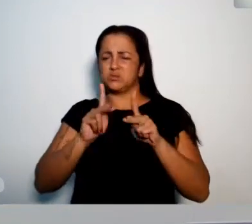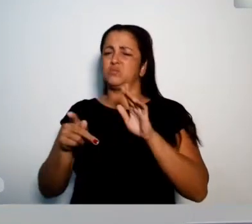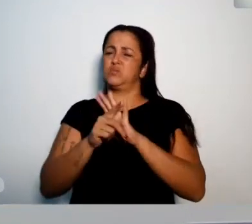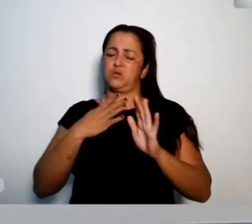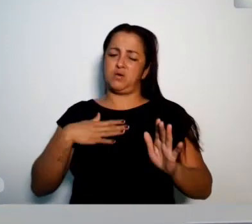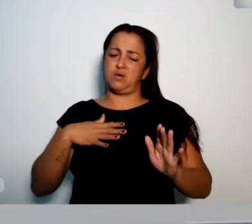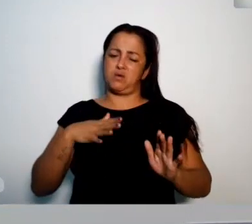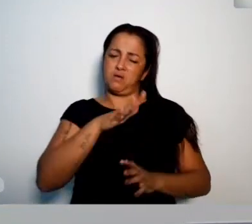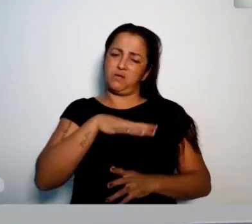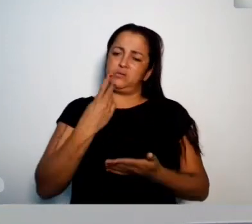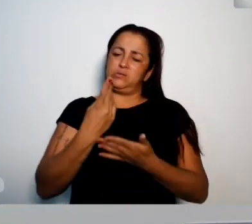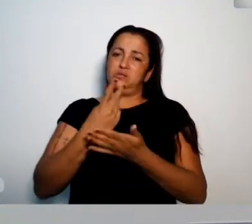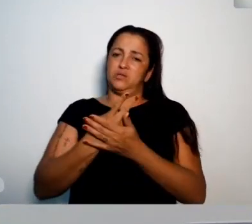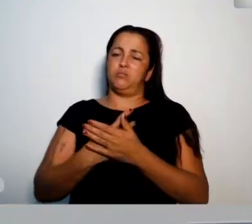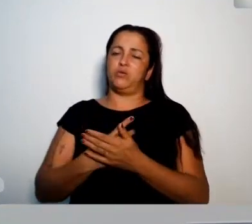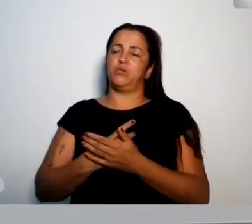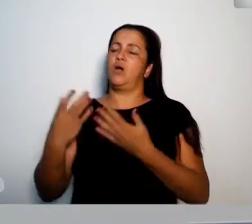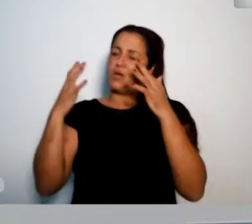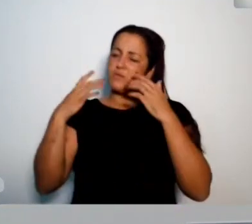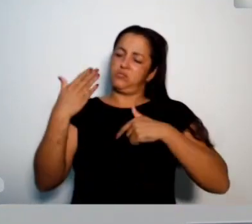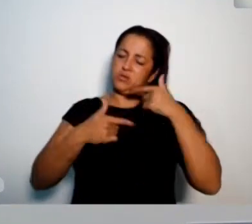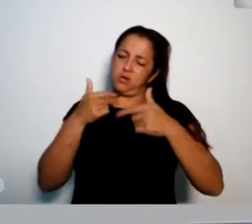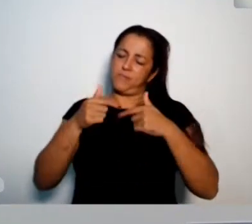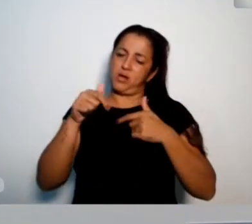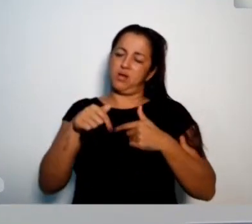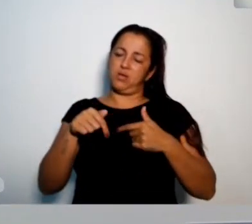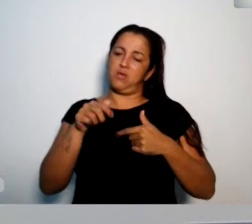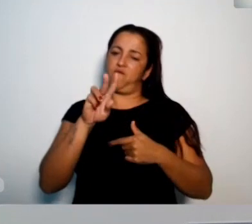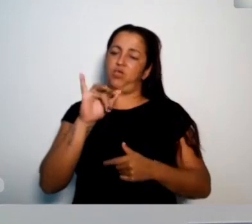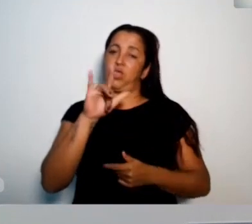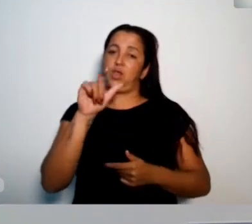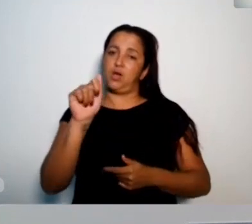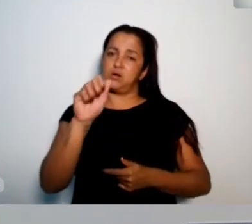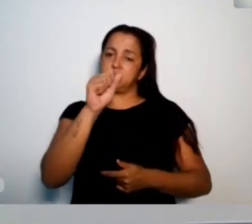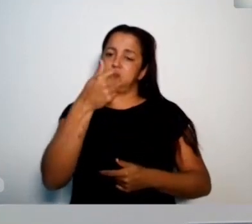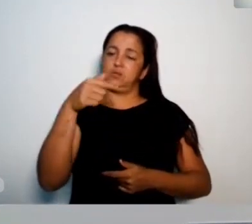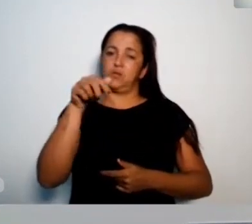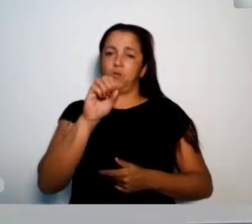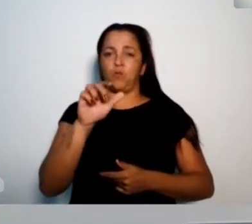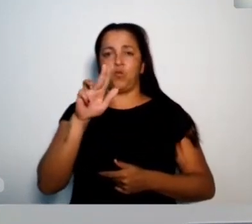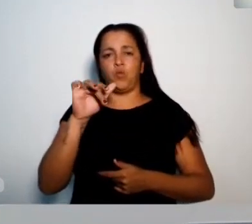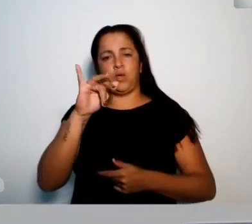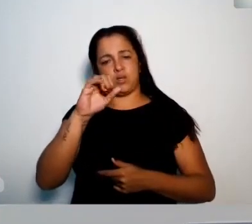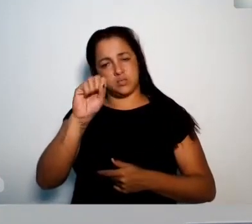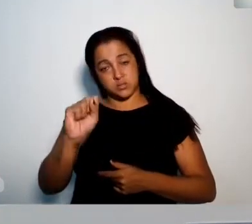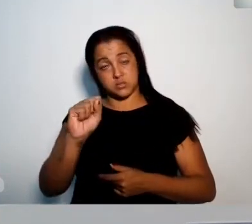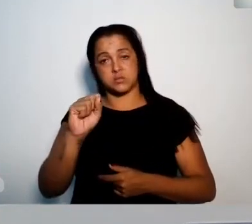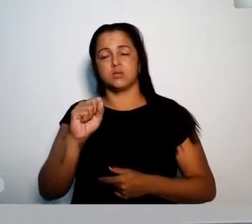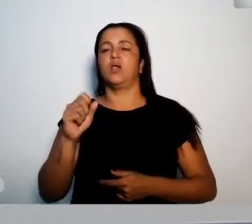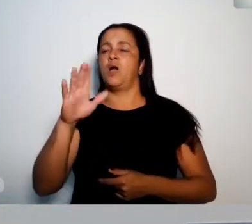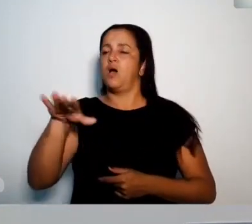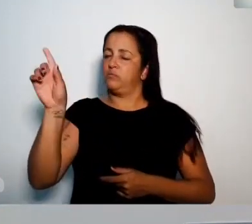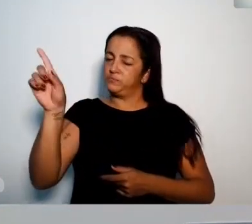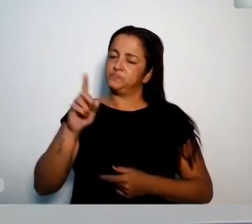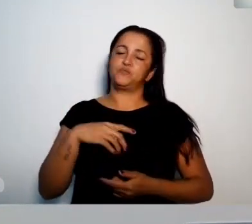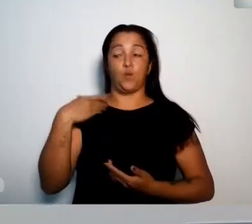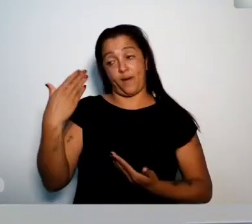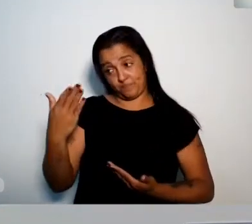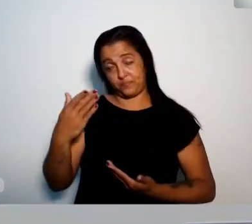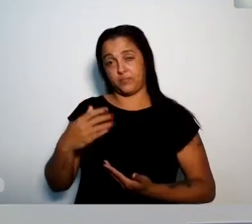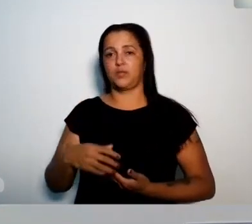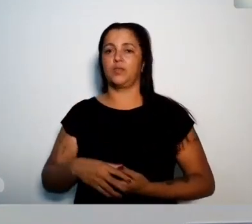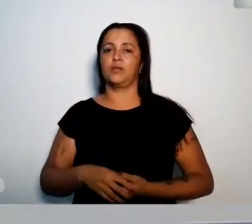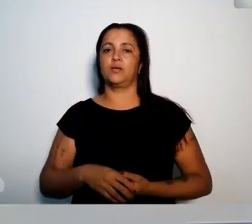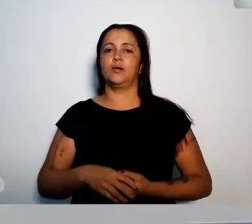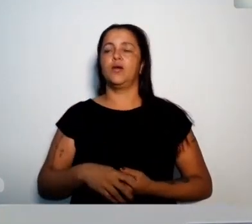me parabeniza pelo trabalho que eu venho realizando na Vila São Luís, Recanto Azul e Vila Sorocabana, né? A vereadora Rose. O Yellow sempre me cobra, que eu